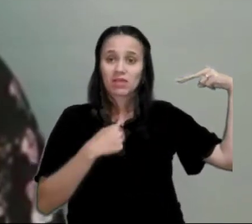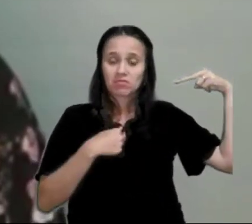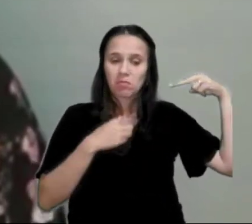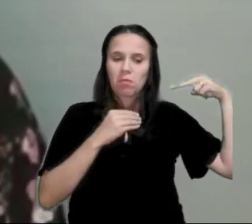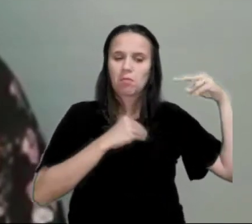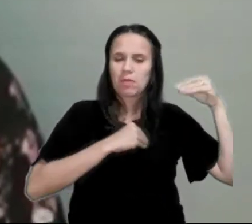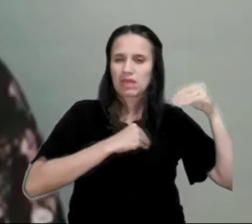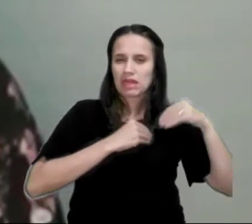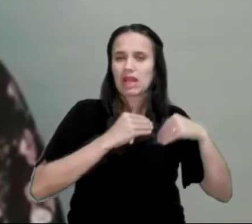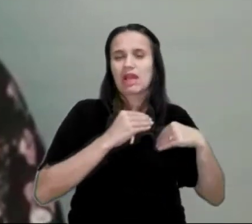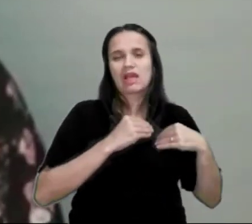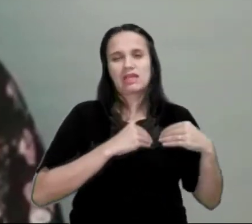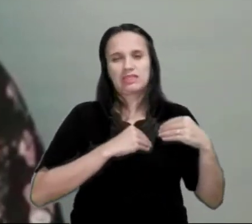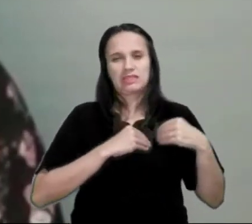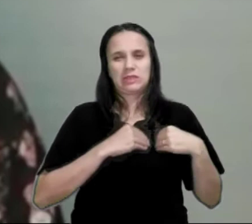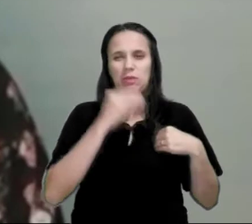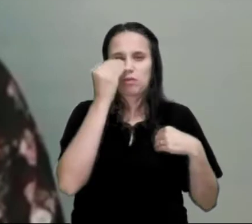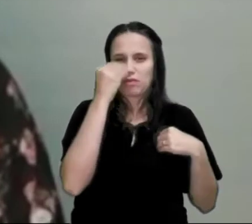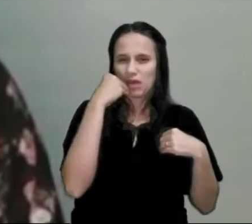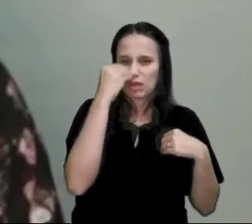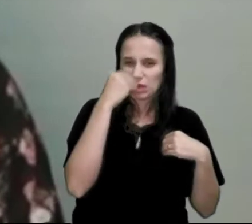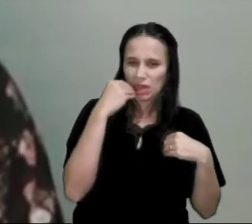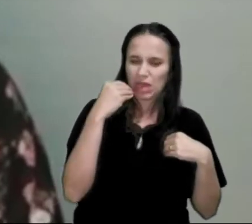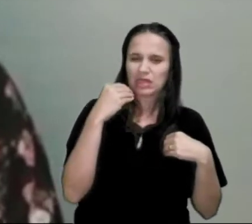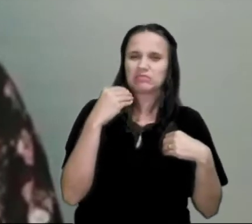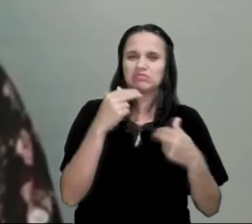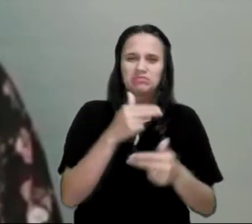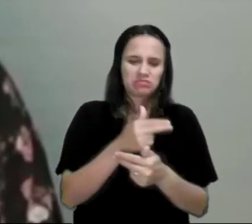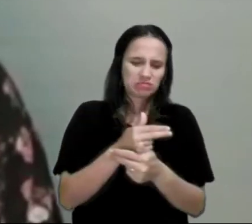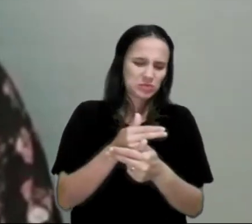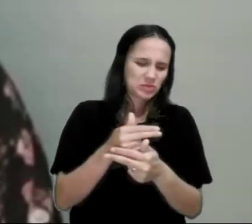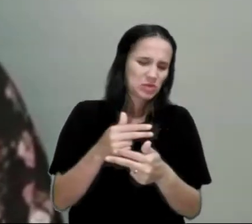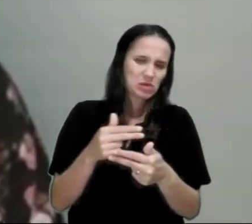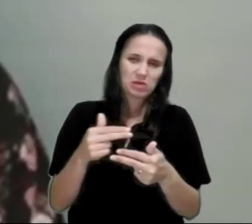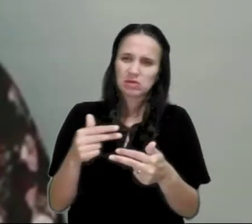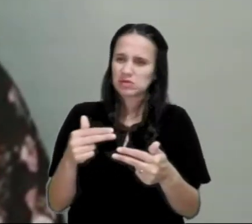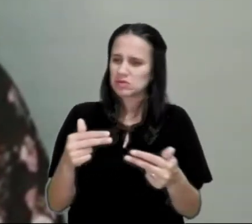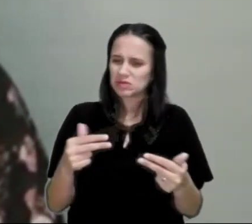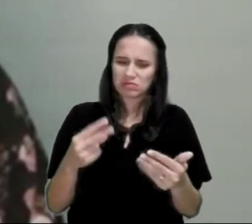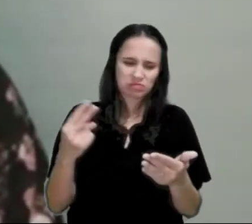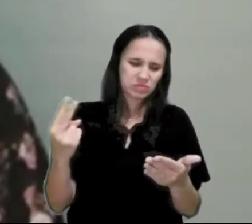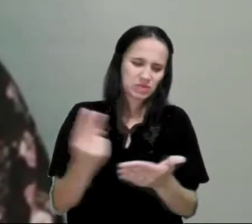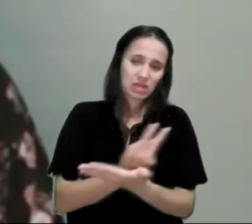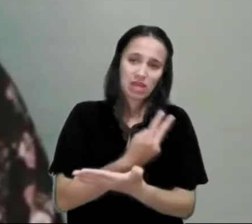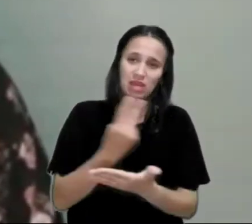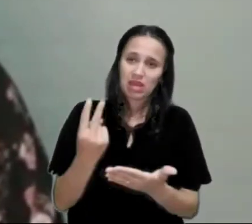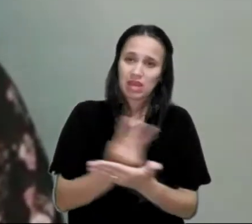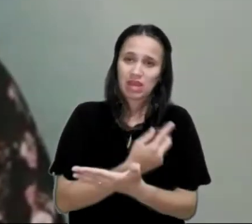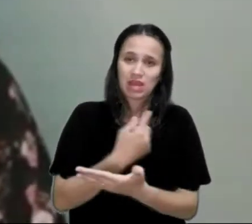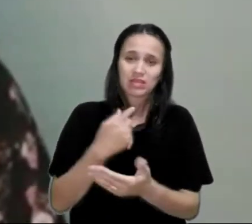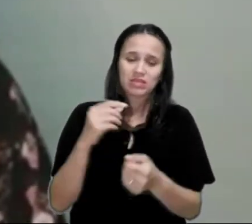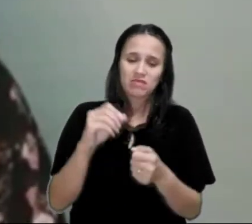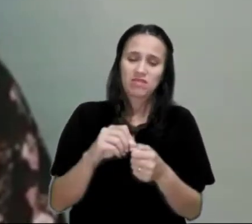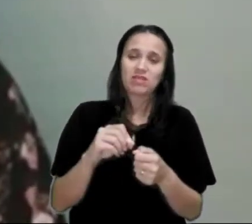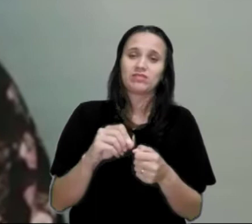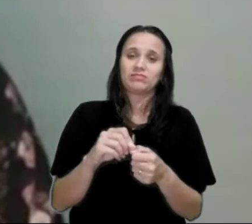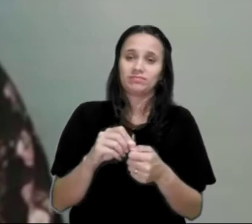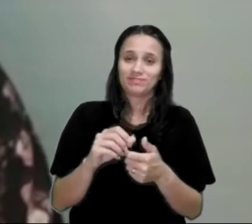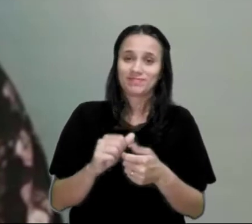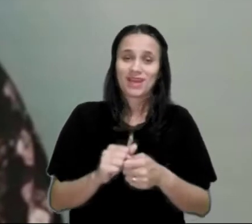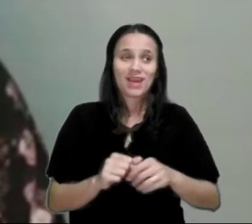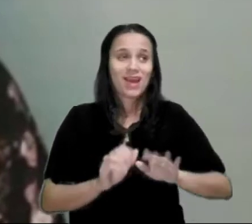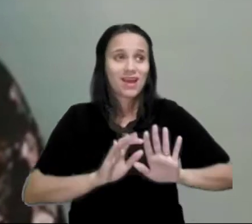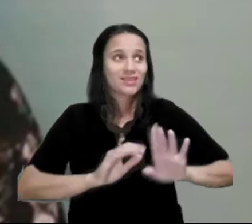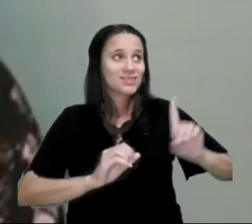nós e apesar da nossa dor, do nosso pecado, do nosso fracasso, das coisas que nos